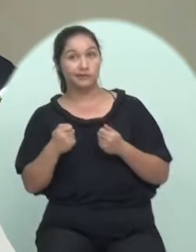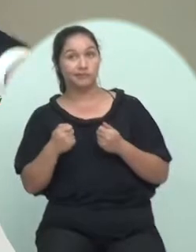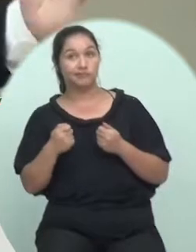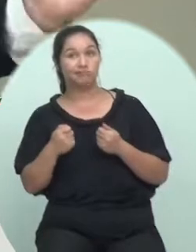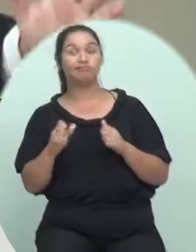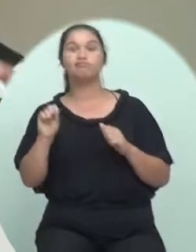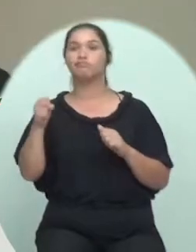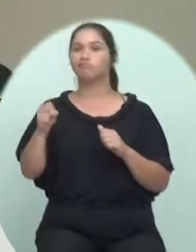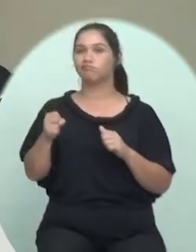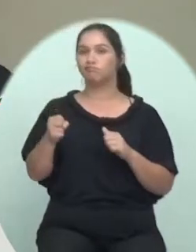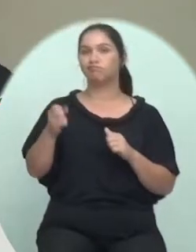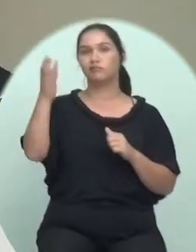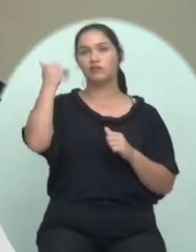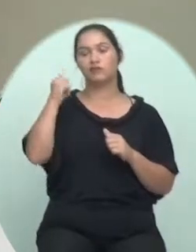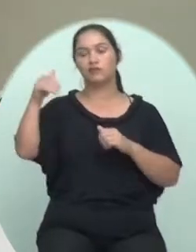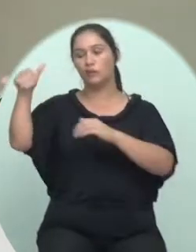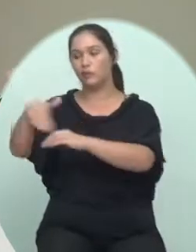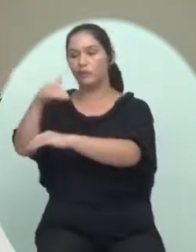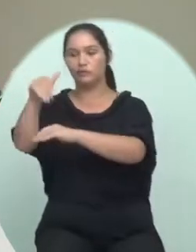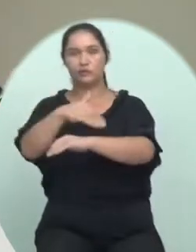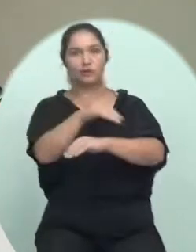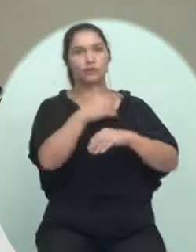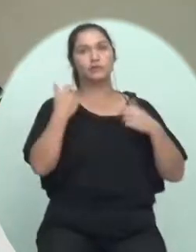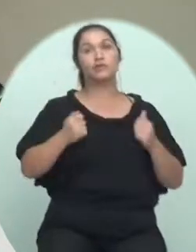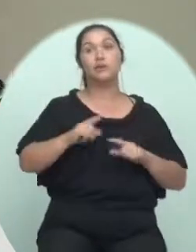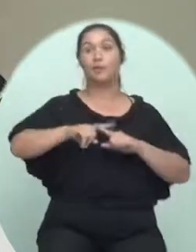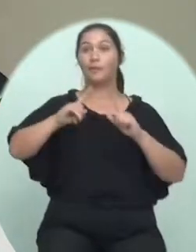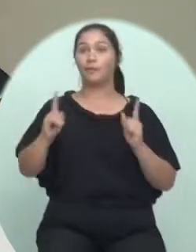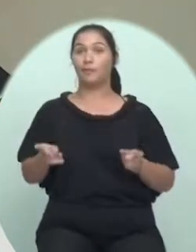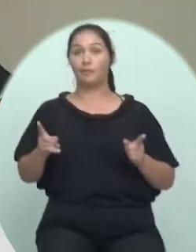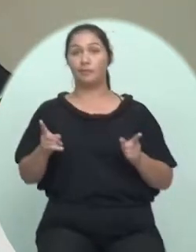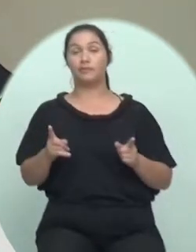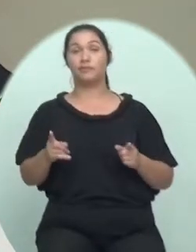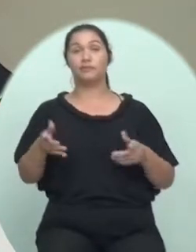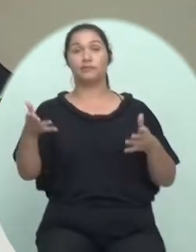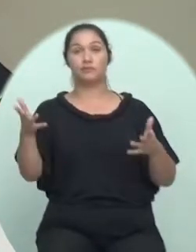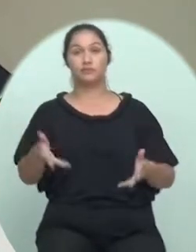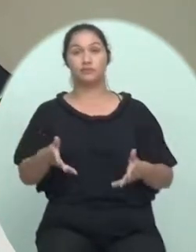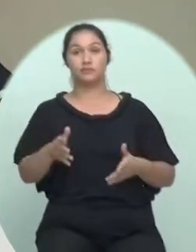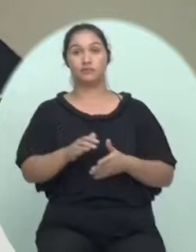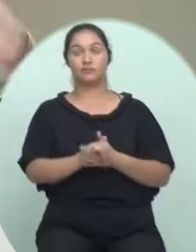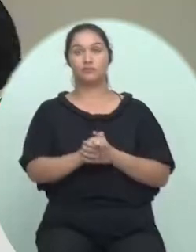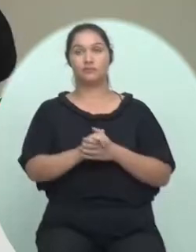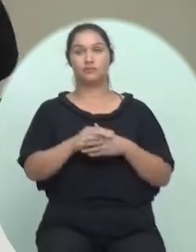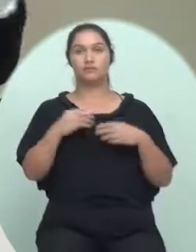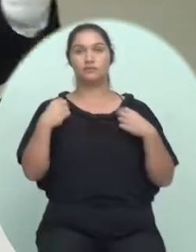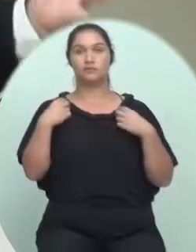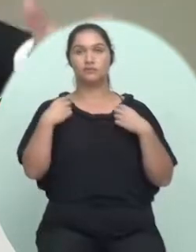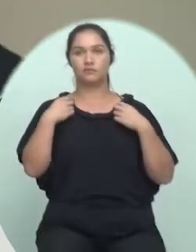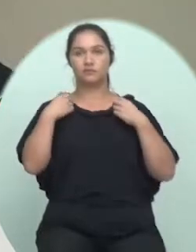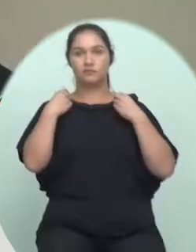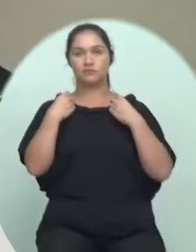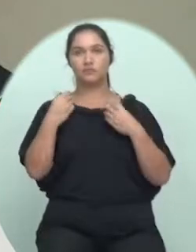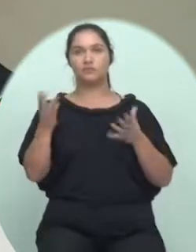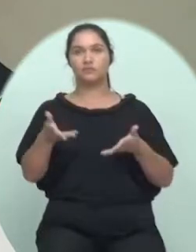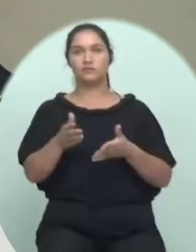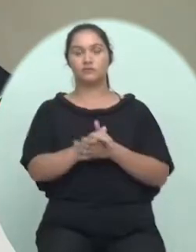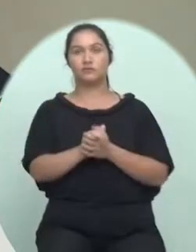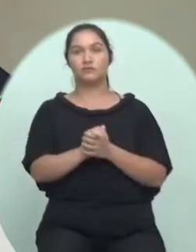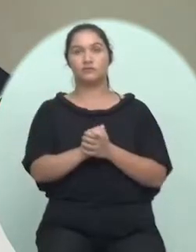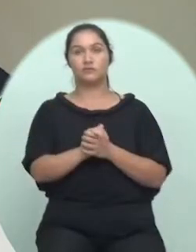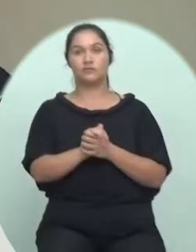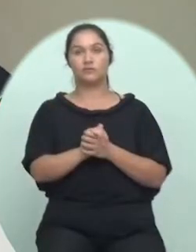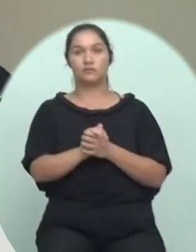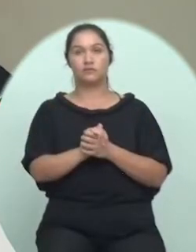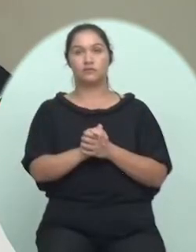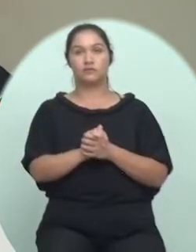não só em toda a região, que nós temos agora base lá para tirar do rio, que não tem fim de tanto material que tem, mas eu não estou vendo